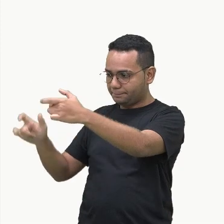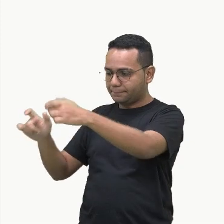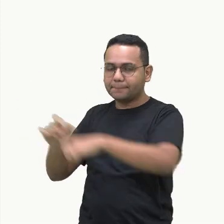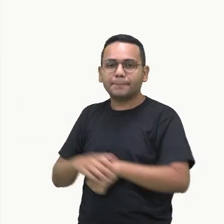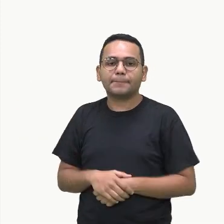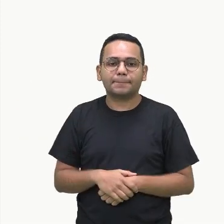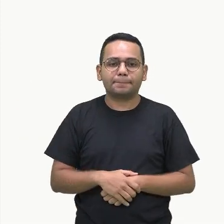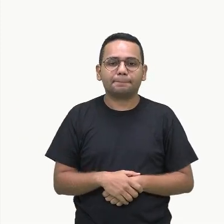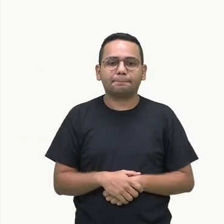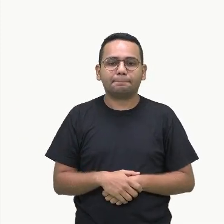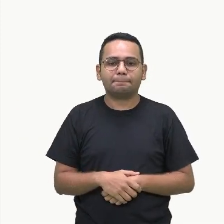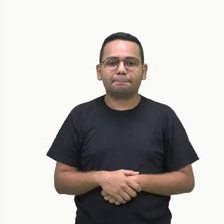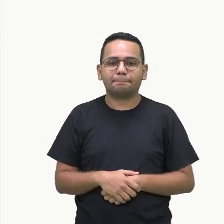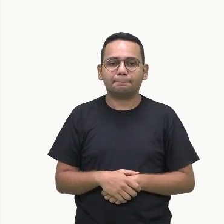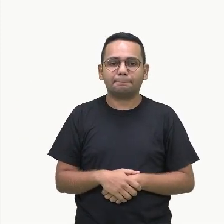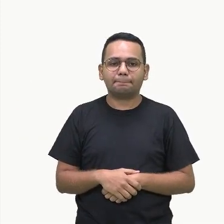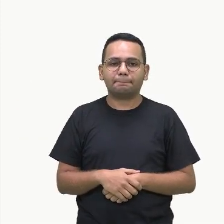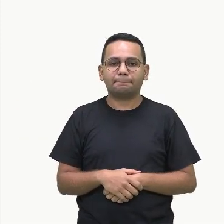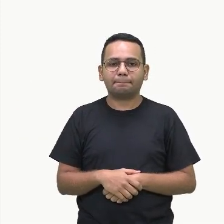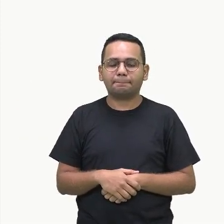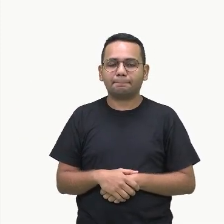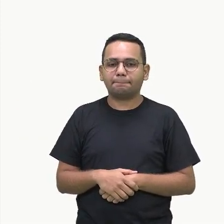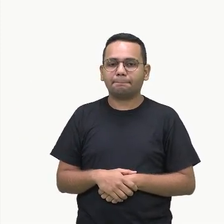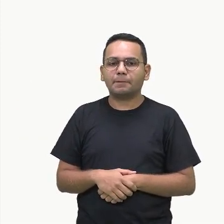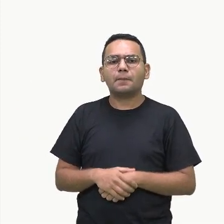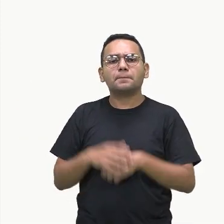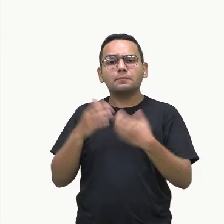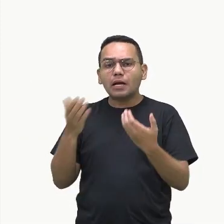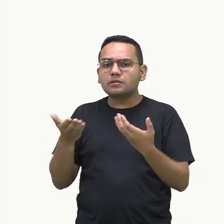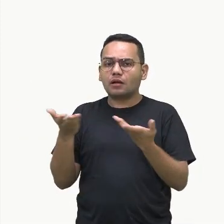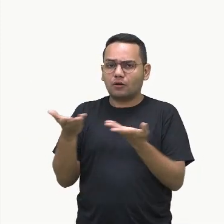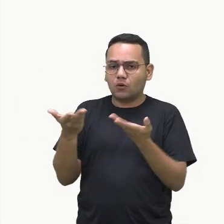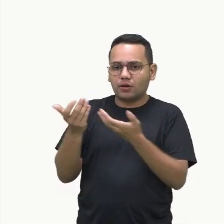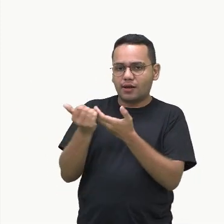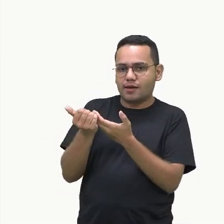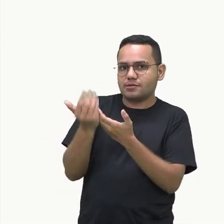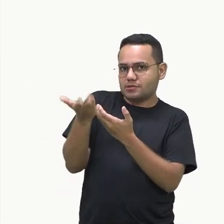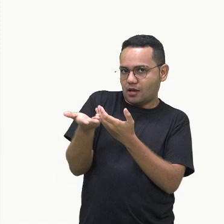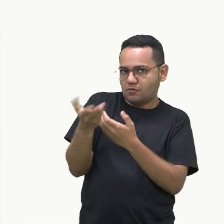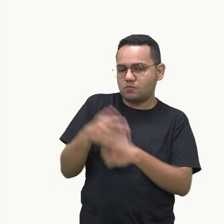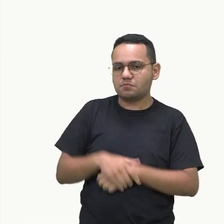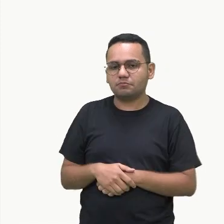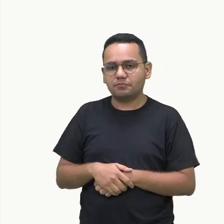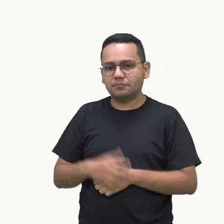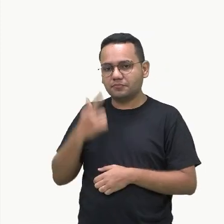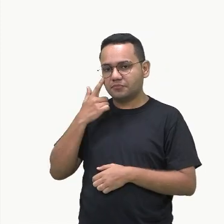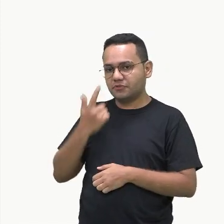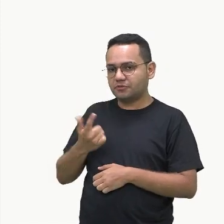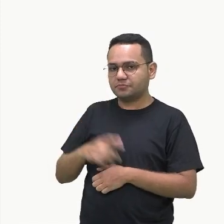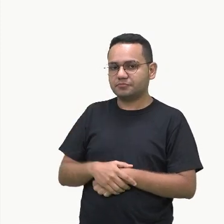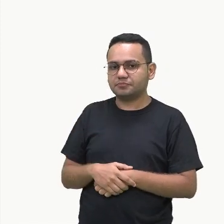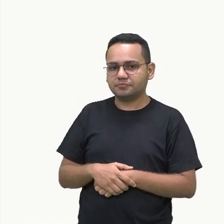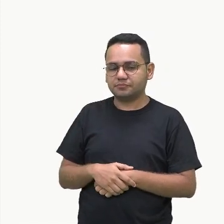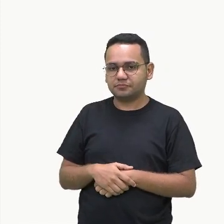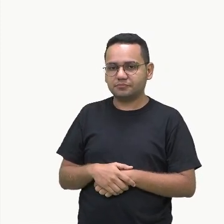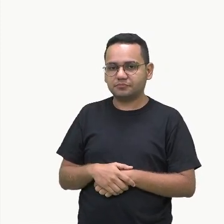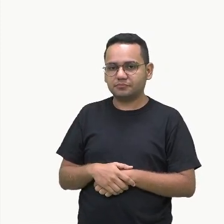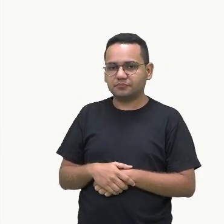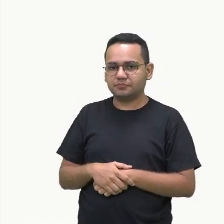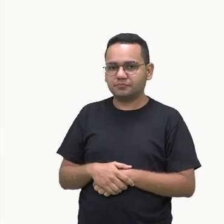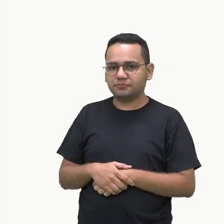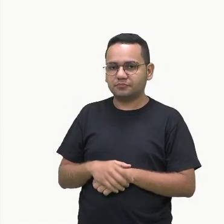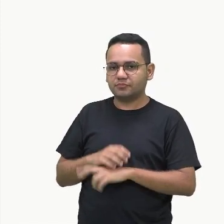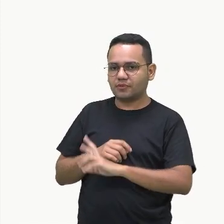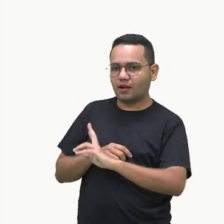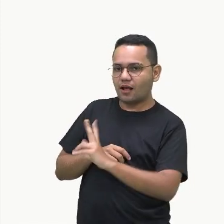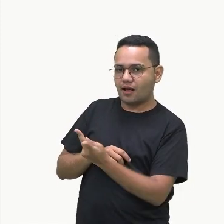Ângulos alternos externos, aí você já vai aqui verificar o ângulo H e o